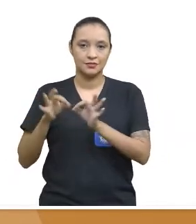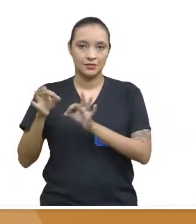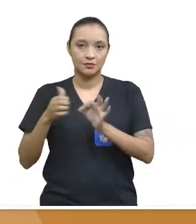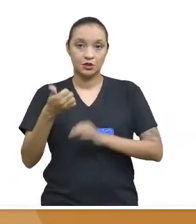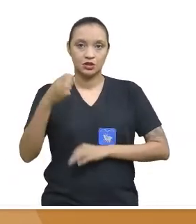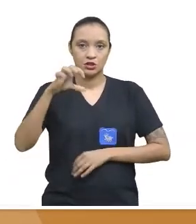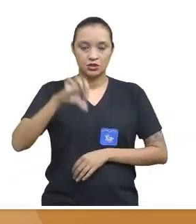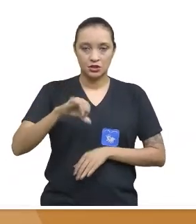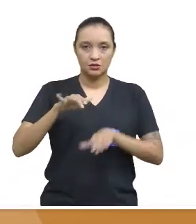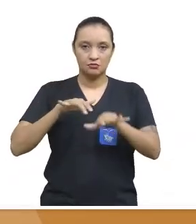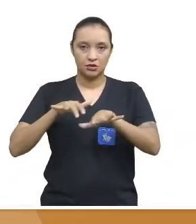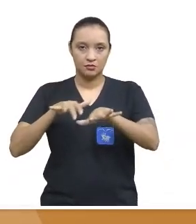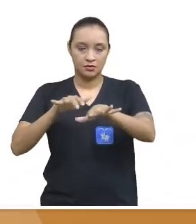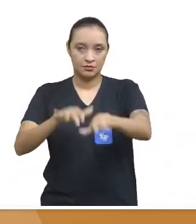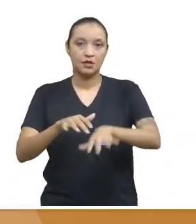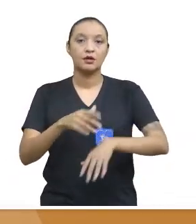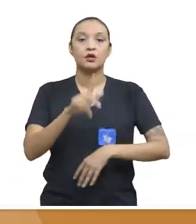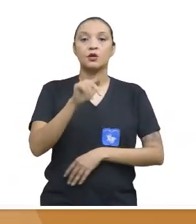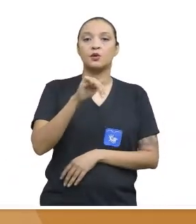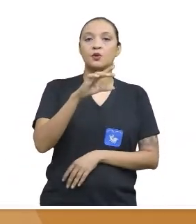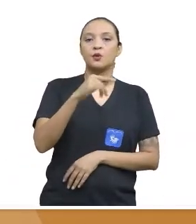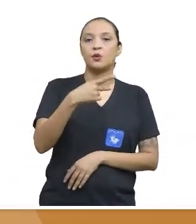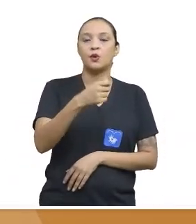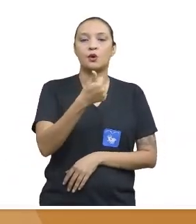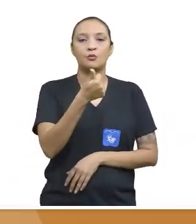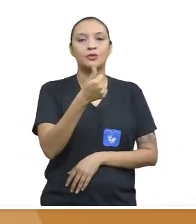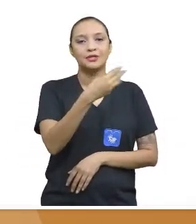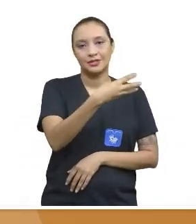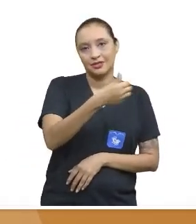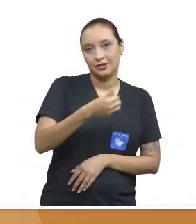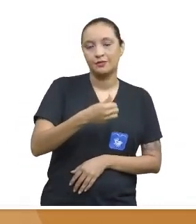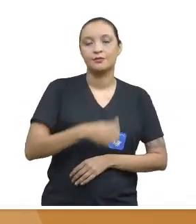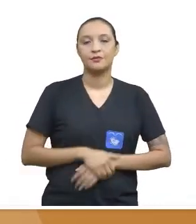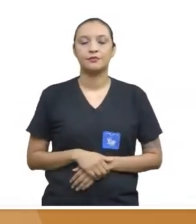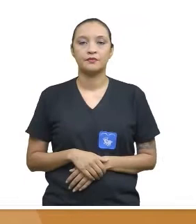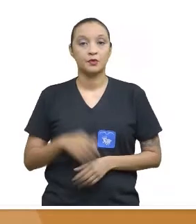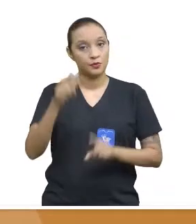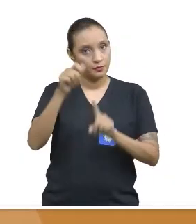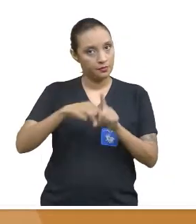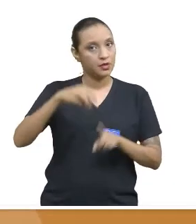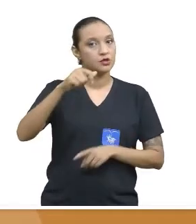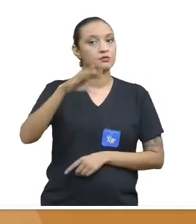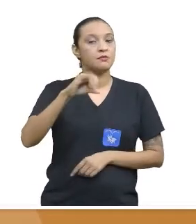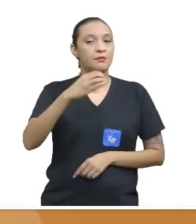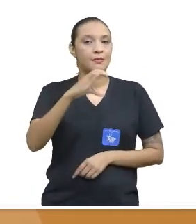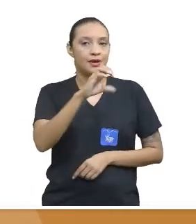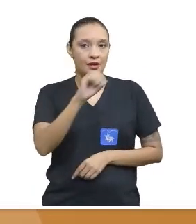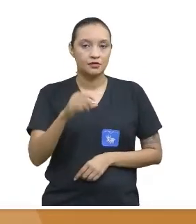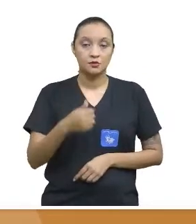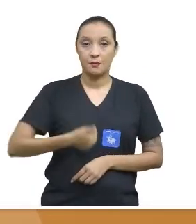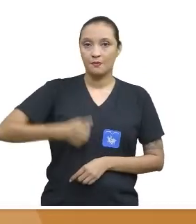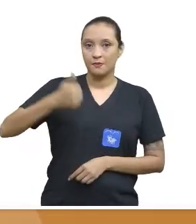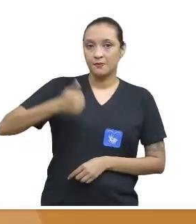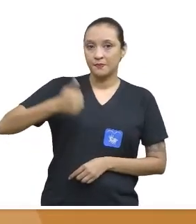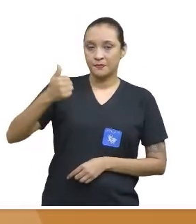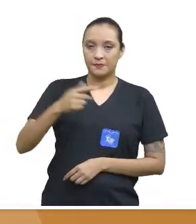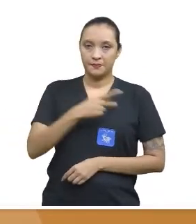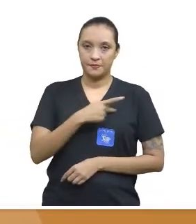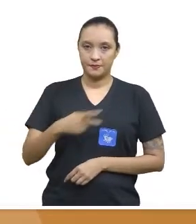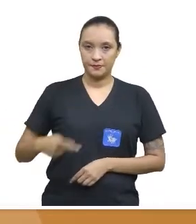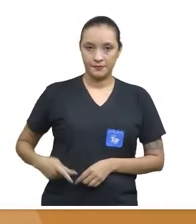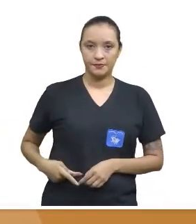64. O nosso primeiro presidente da ditadura militar, que foi instituído ao cargo no dia 2 de